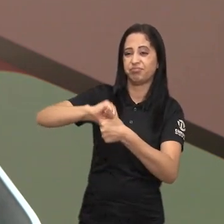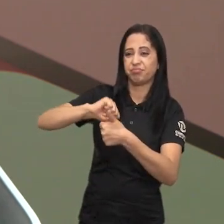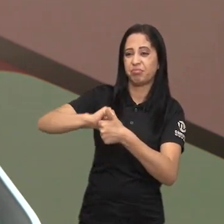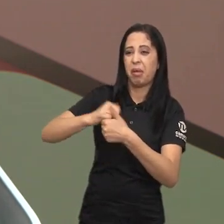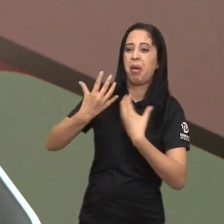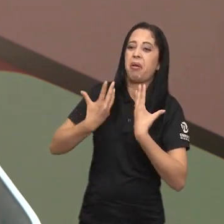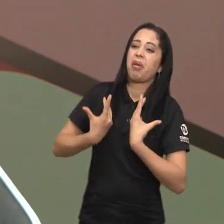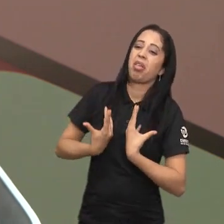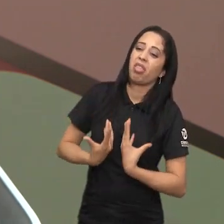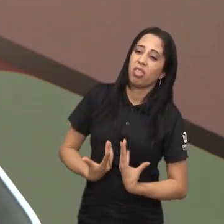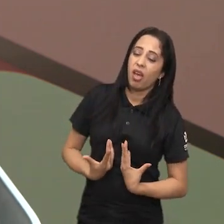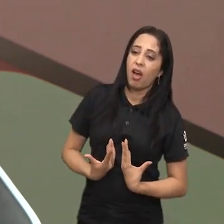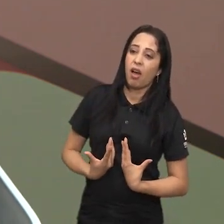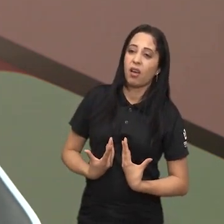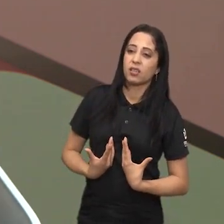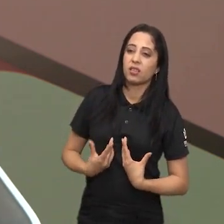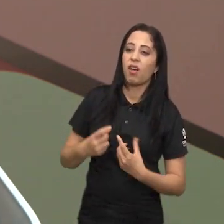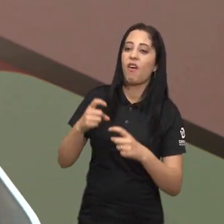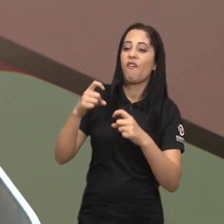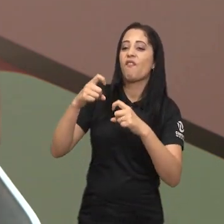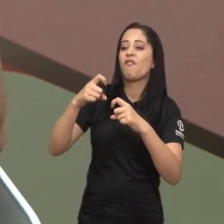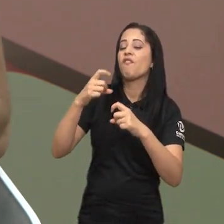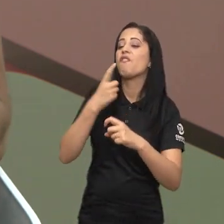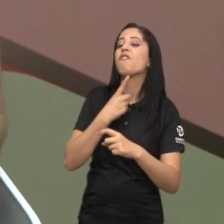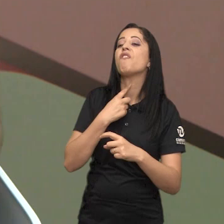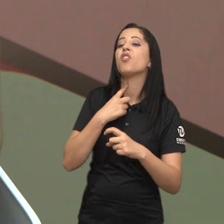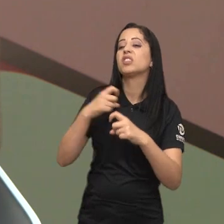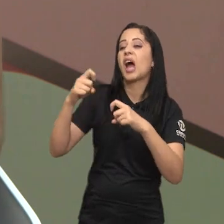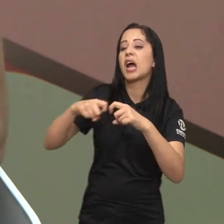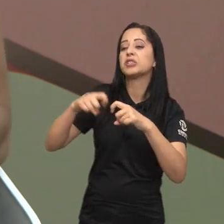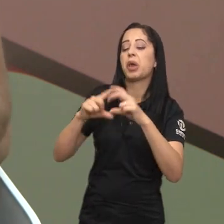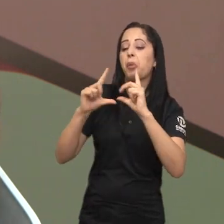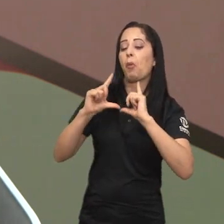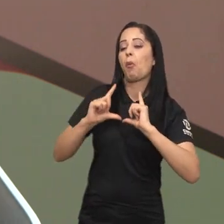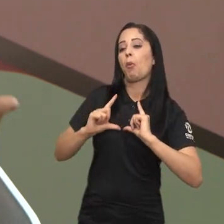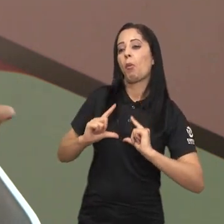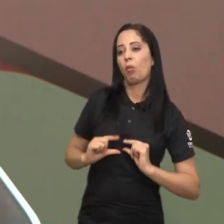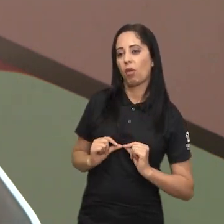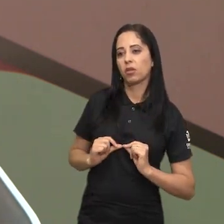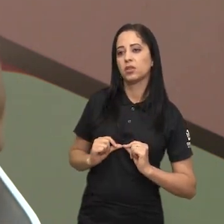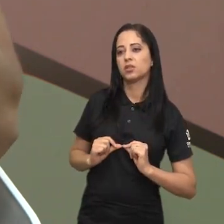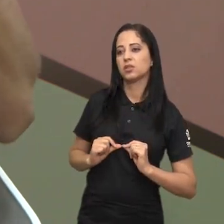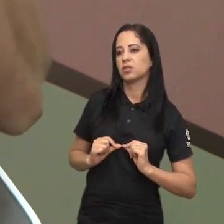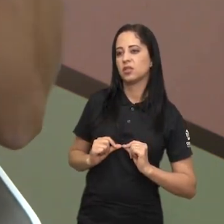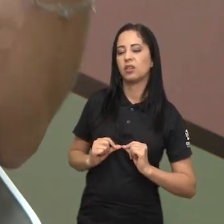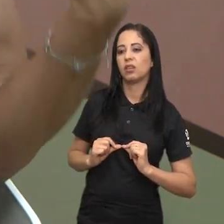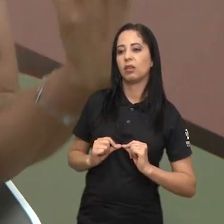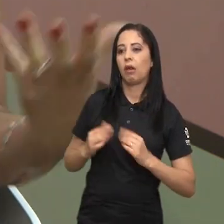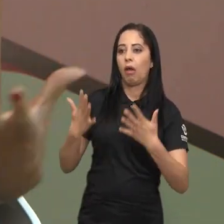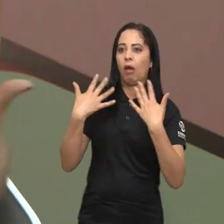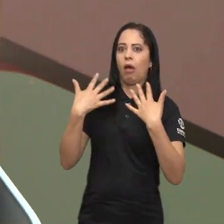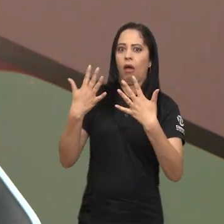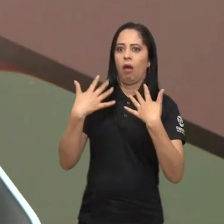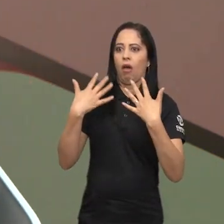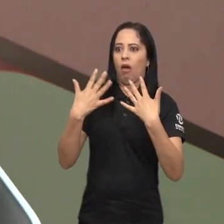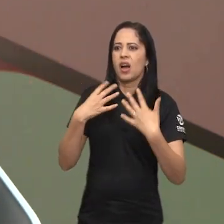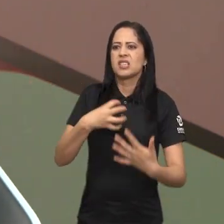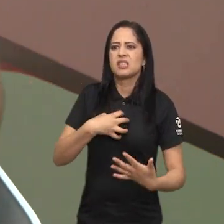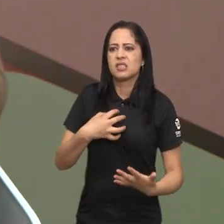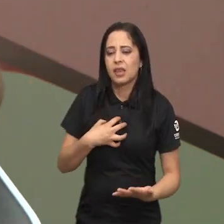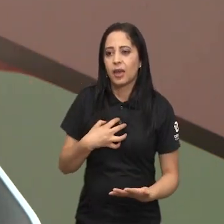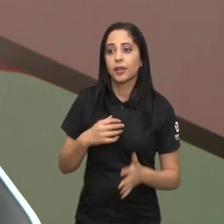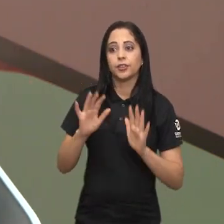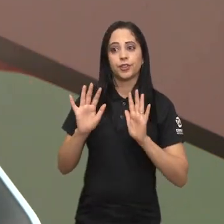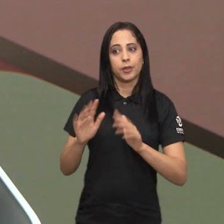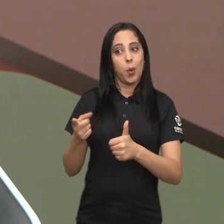vida, cansada, com a libido baixa, indisposta, com insônia, com fogachos, que são os calorões.